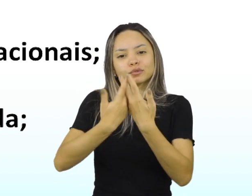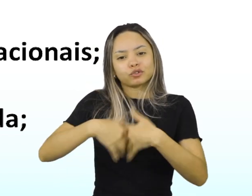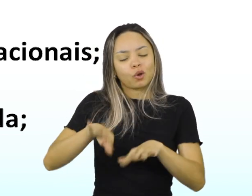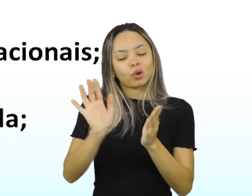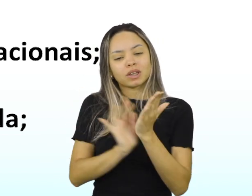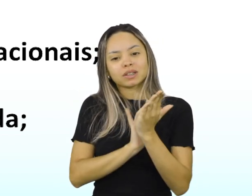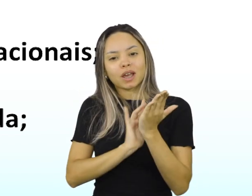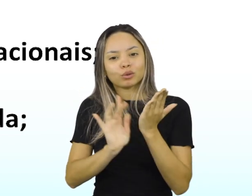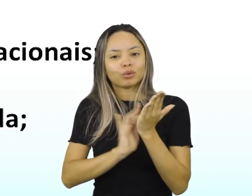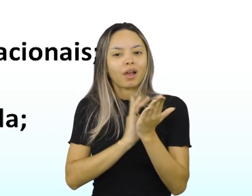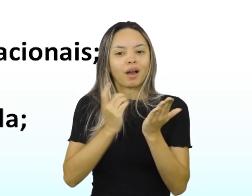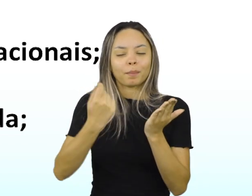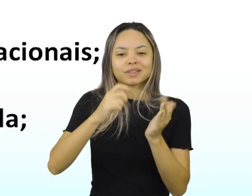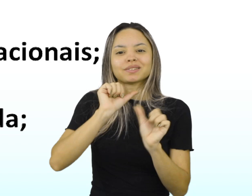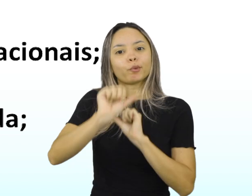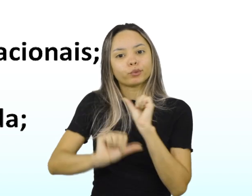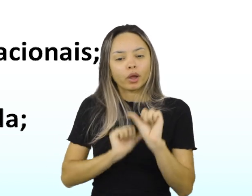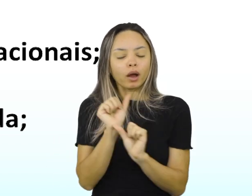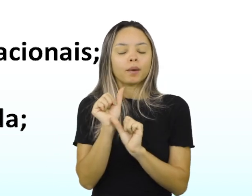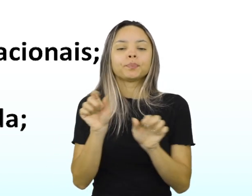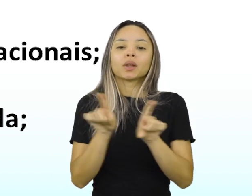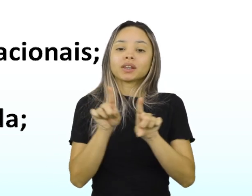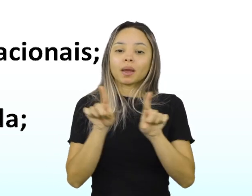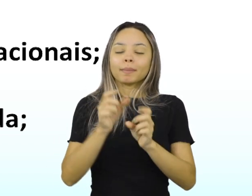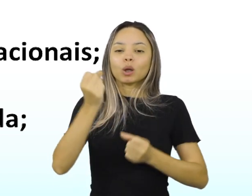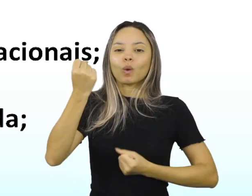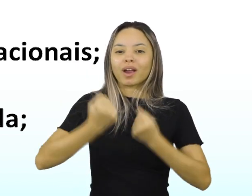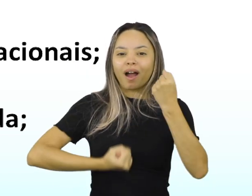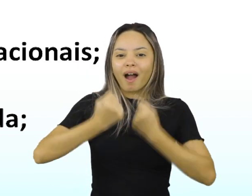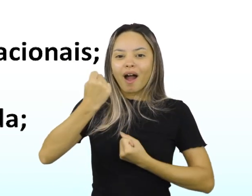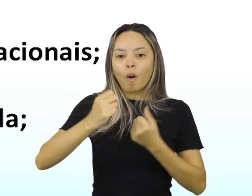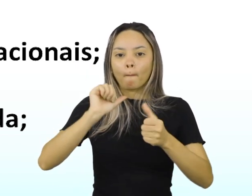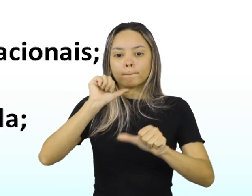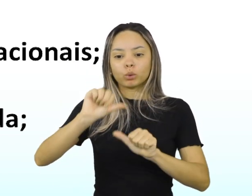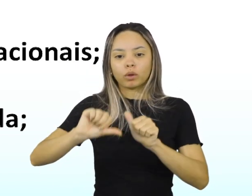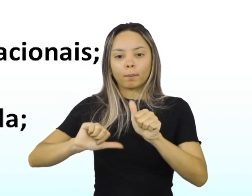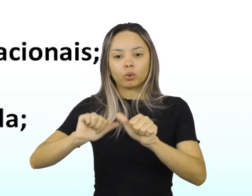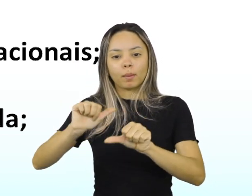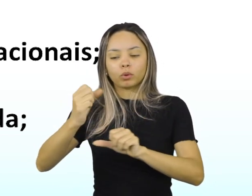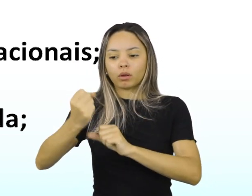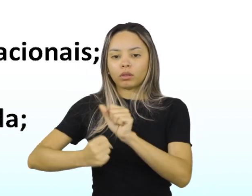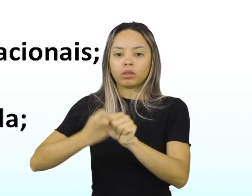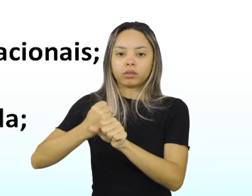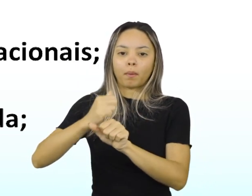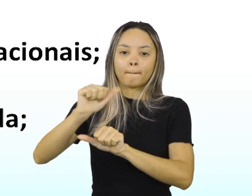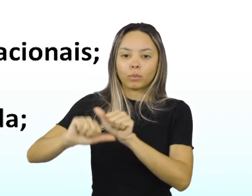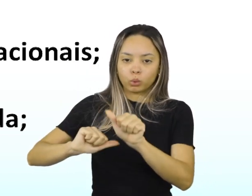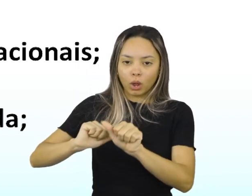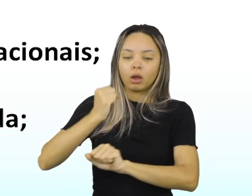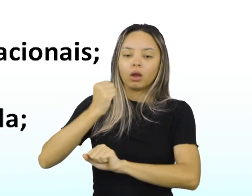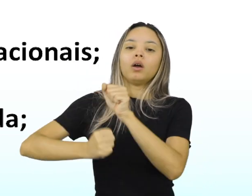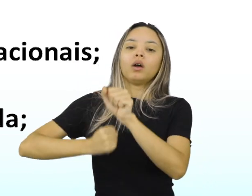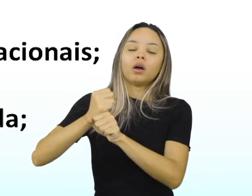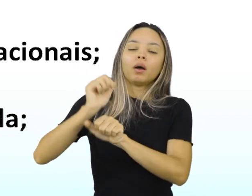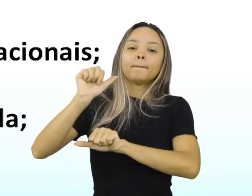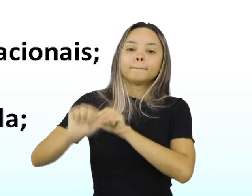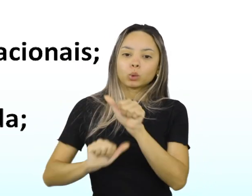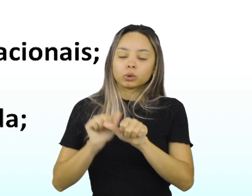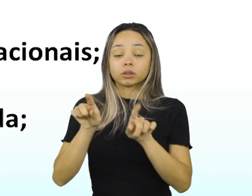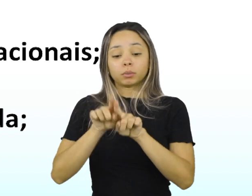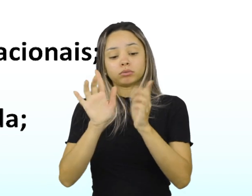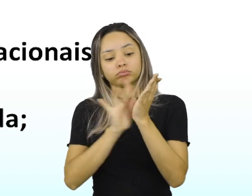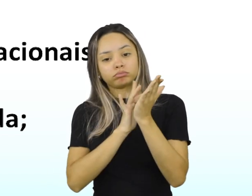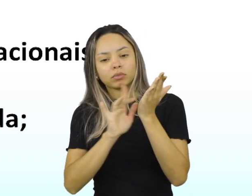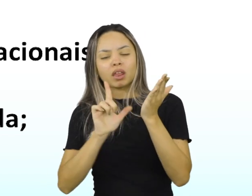versão do celular, obrigando você a mudar. Seja o carro que muda o desenho entre um ano e outro, ou o novo